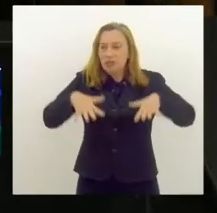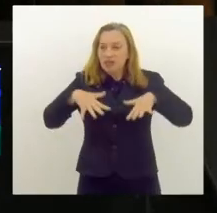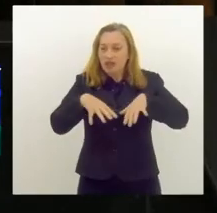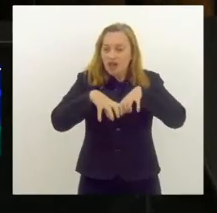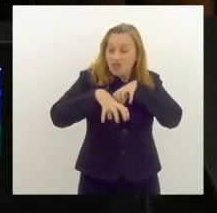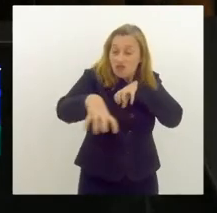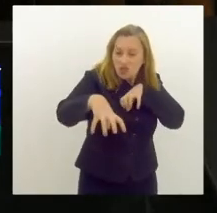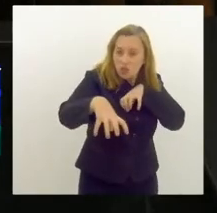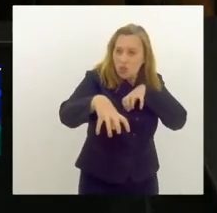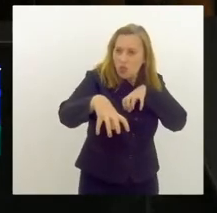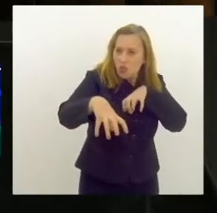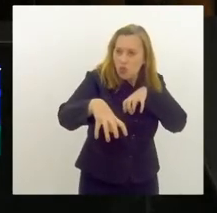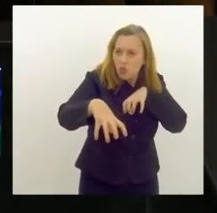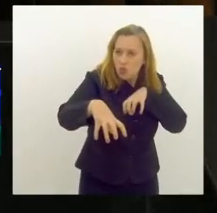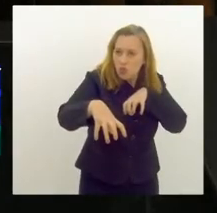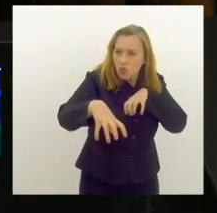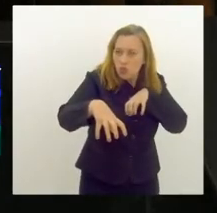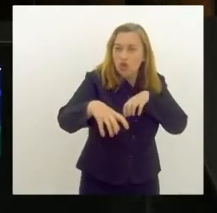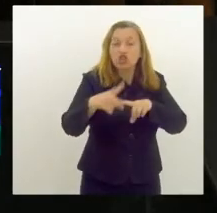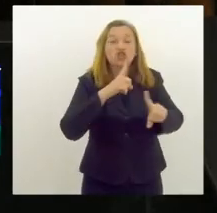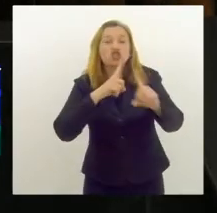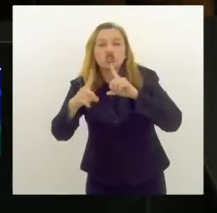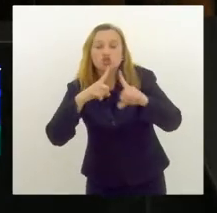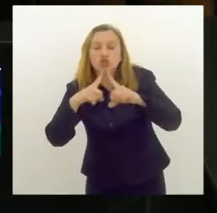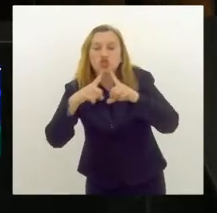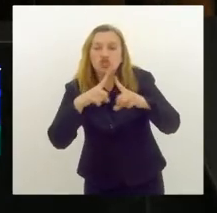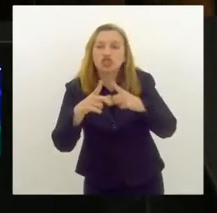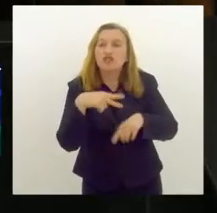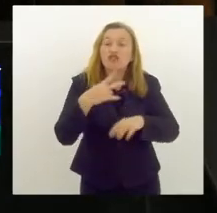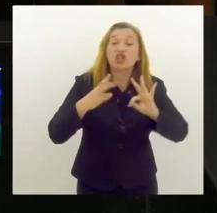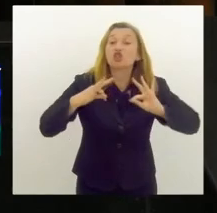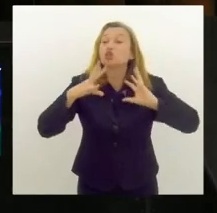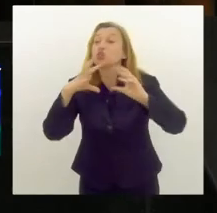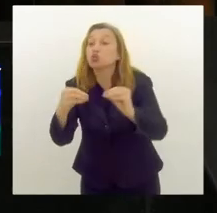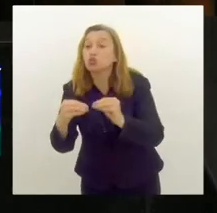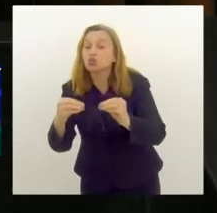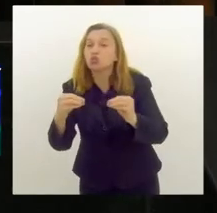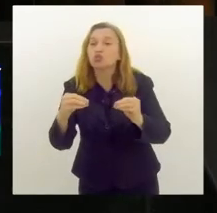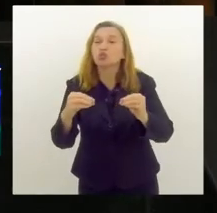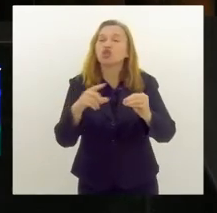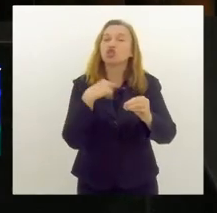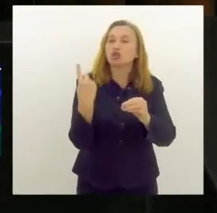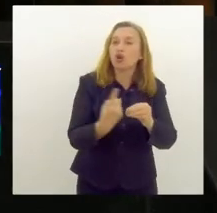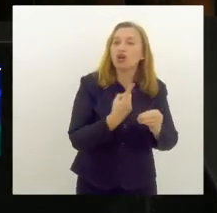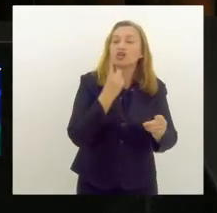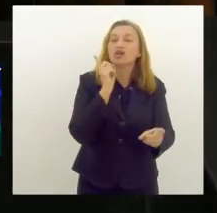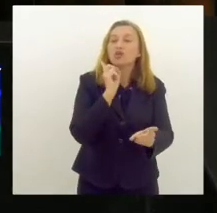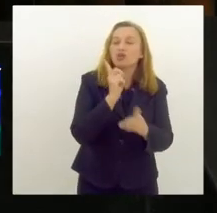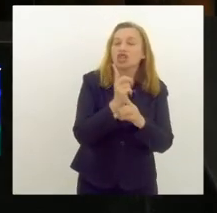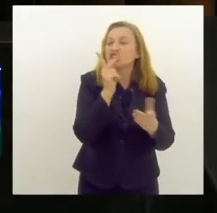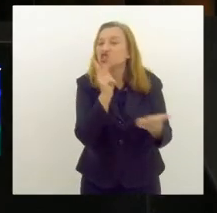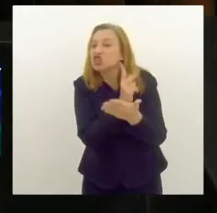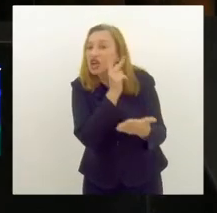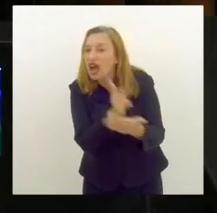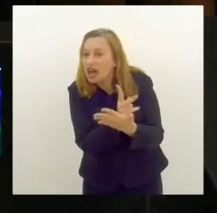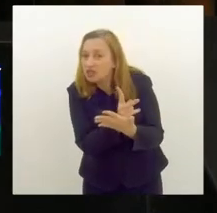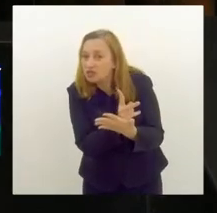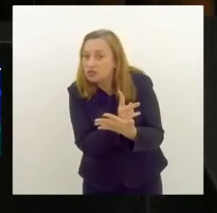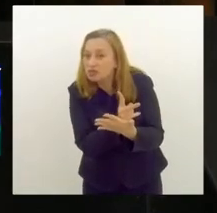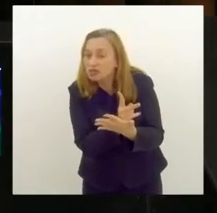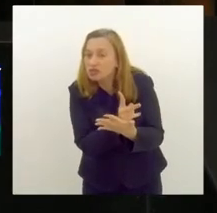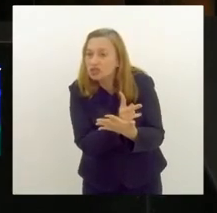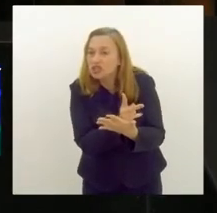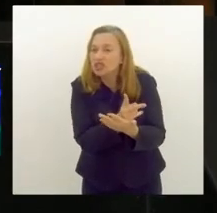virtual, fazendo o plenário, debatendo e falando de tudo aquilo que estávamos descobrindo de errado,